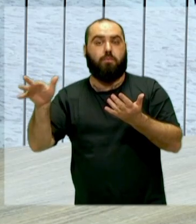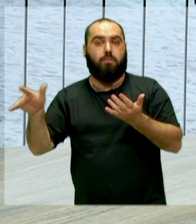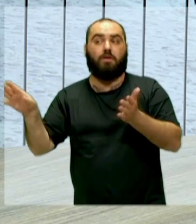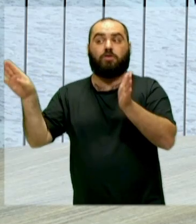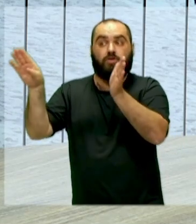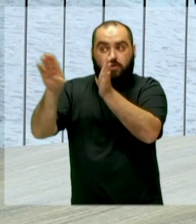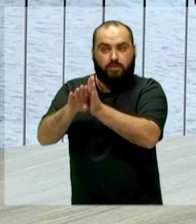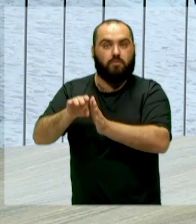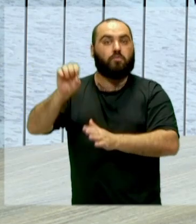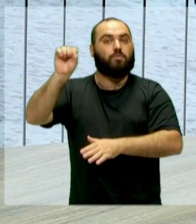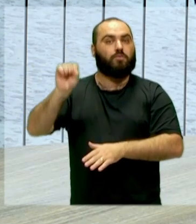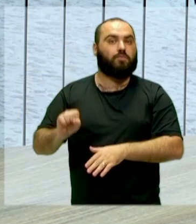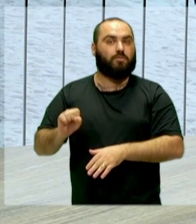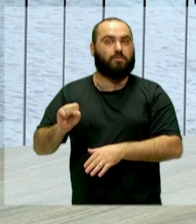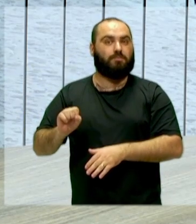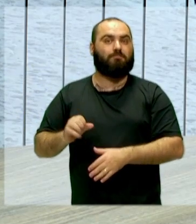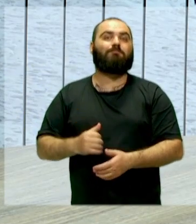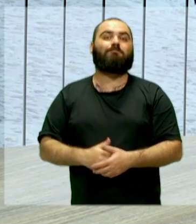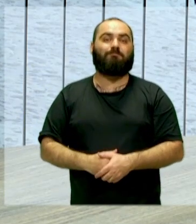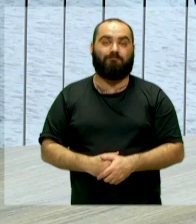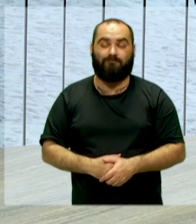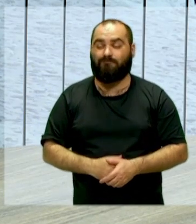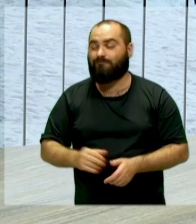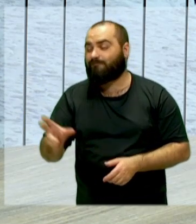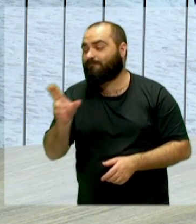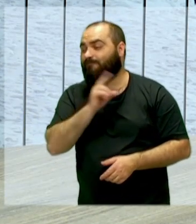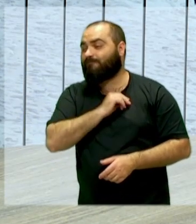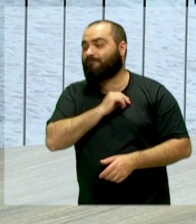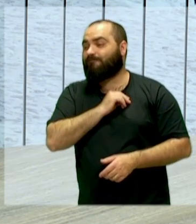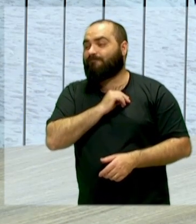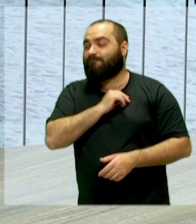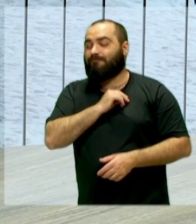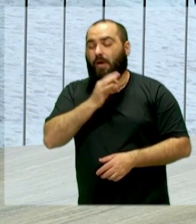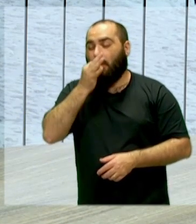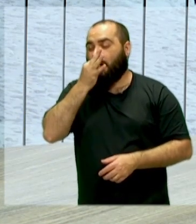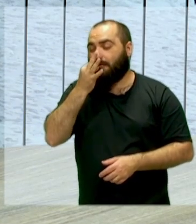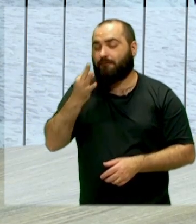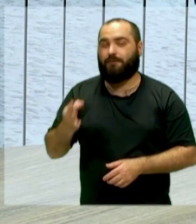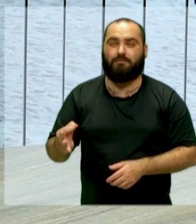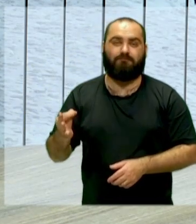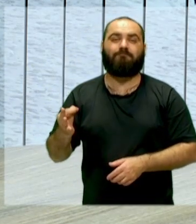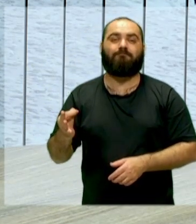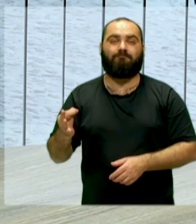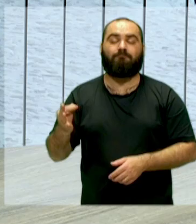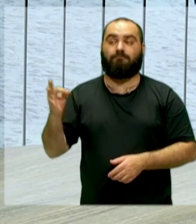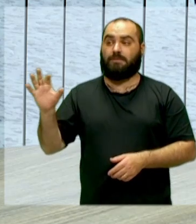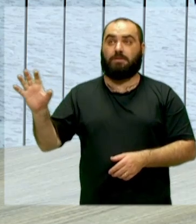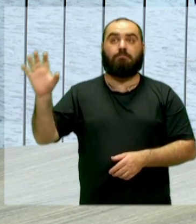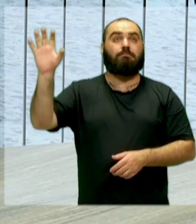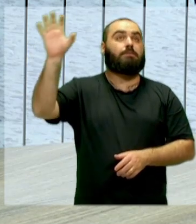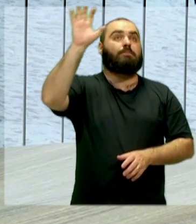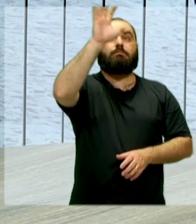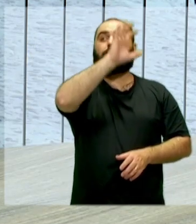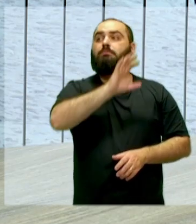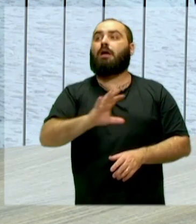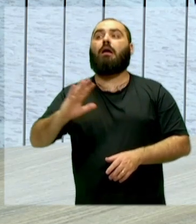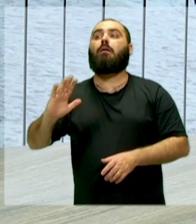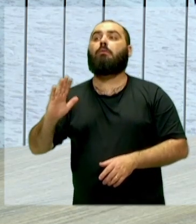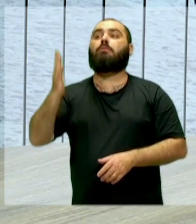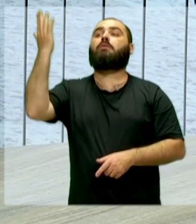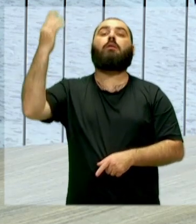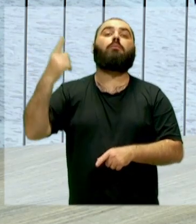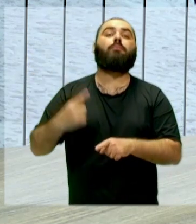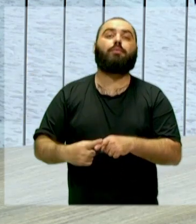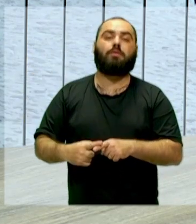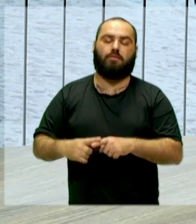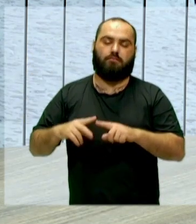chegando aqui no sul então é é assustador né a atual situação e isso tudo tá ocorrendo por conta da ação humana